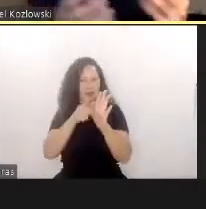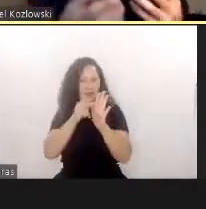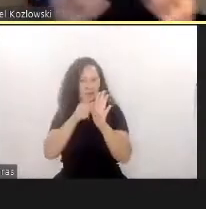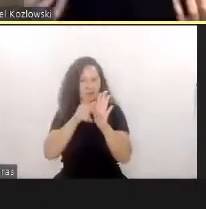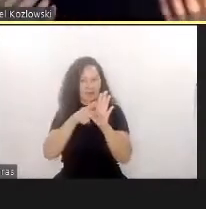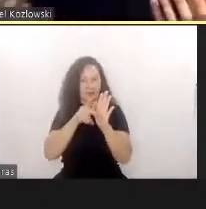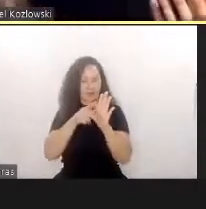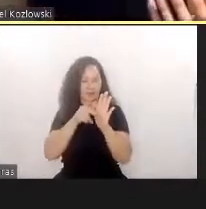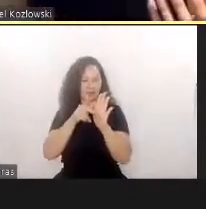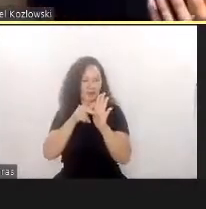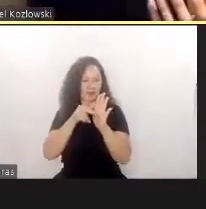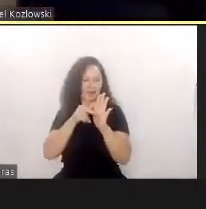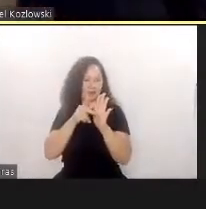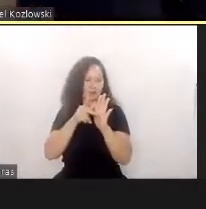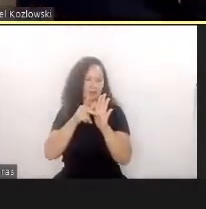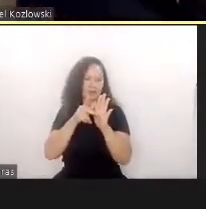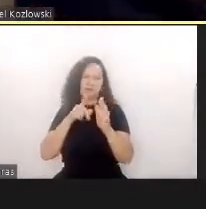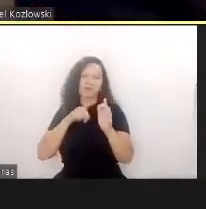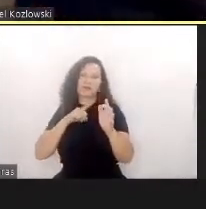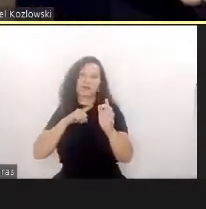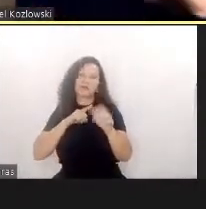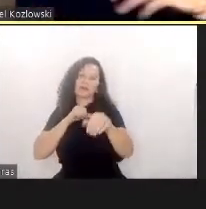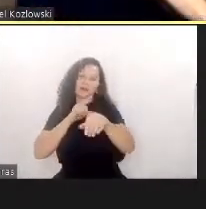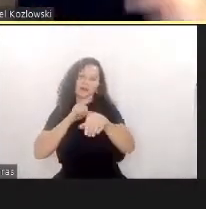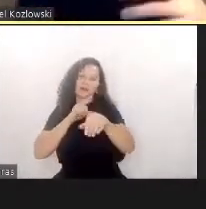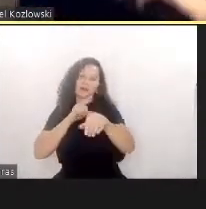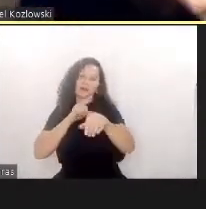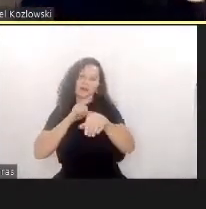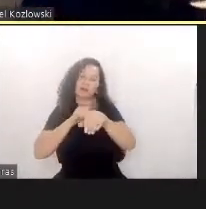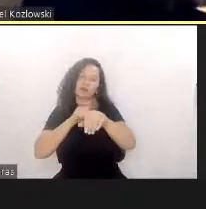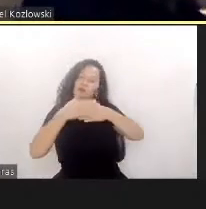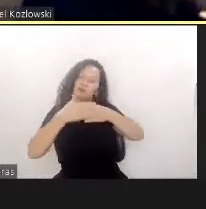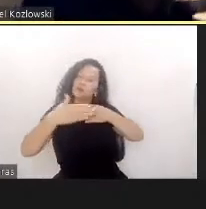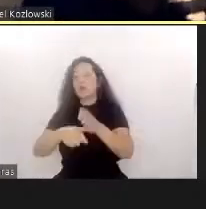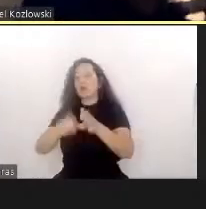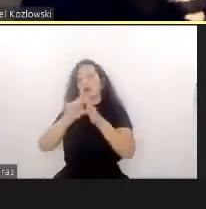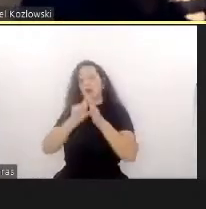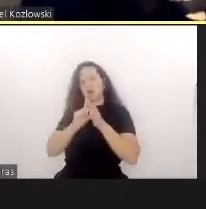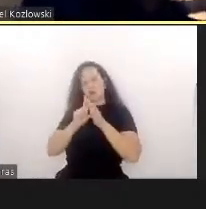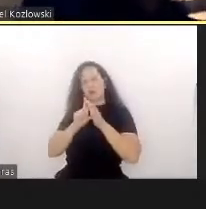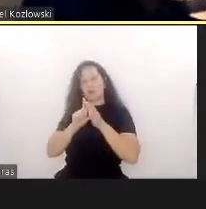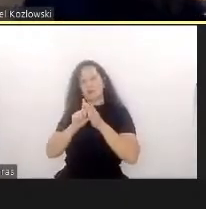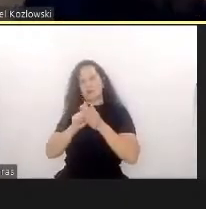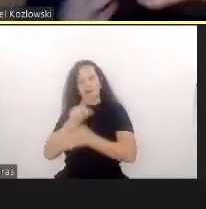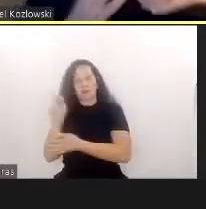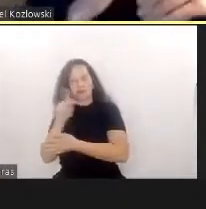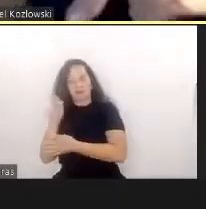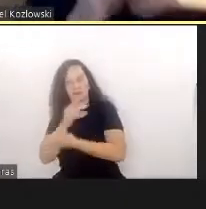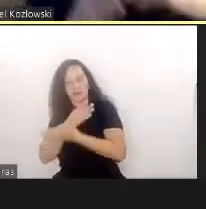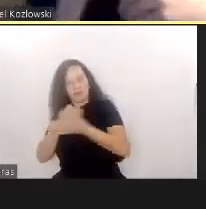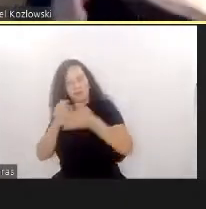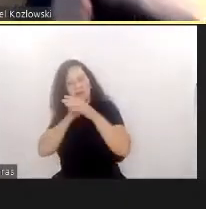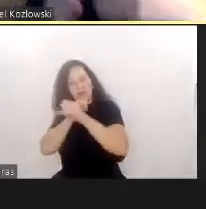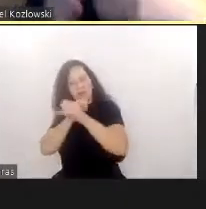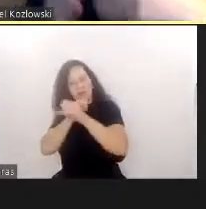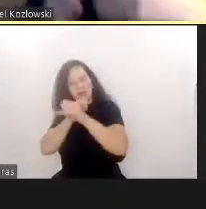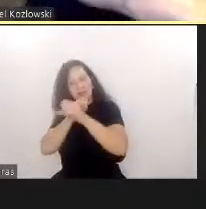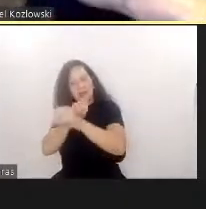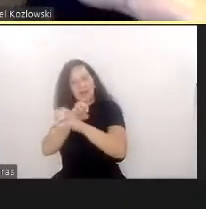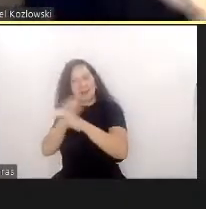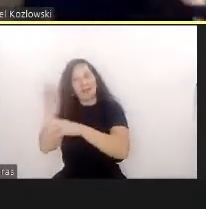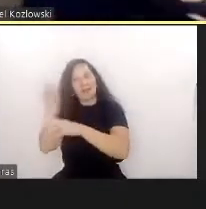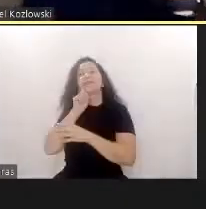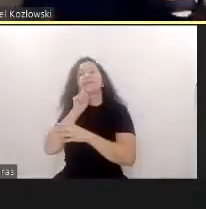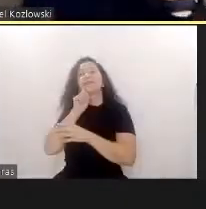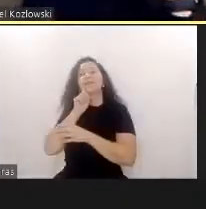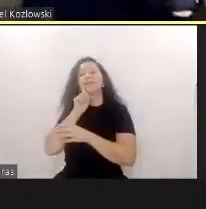de longo prazo, que começou muito antes, quando o Hashem começou a dar aula em Harvard, e tomou diversos formatos